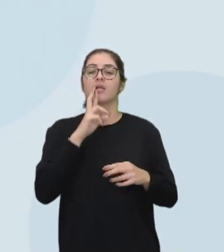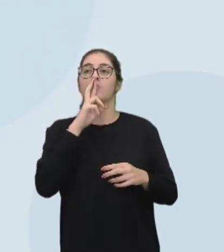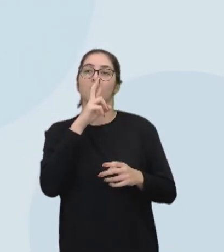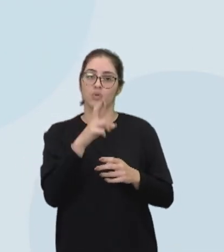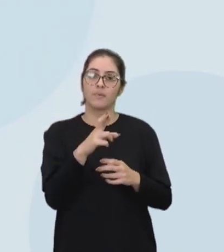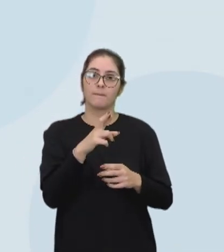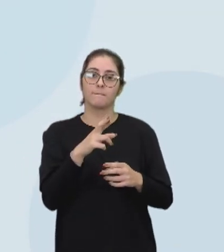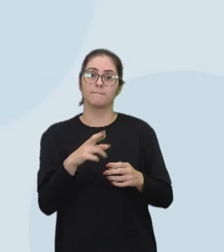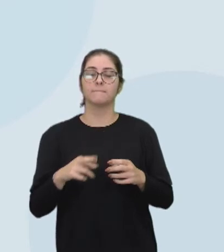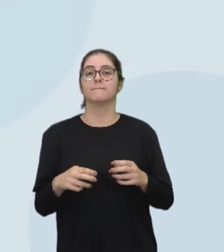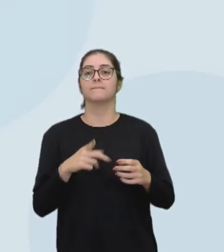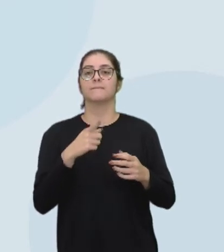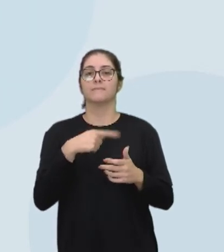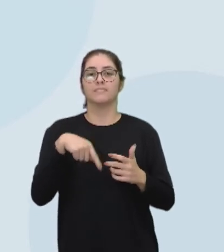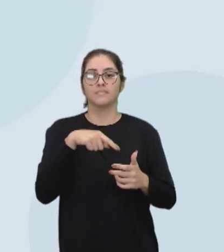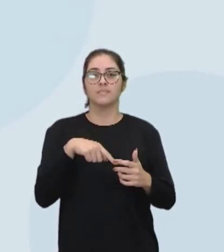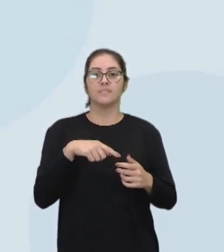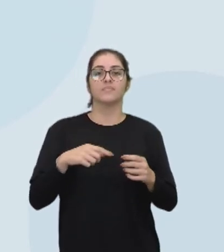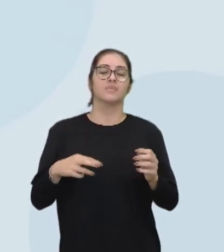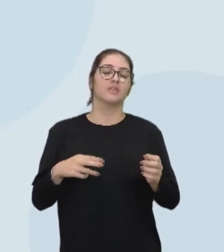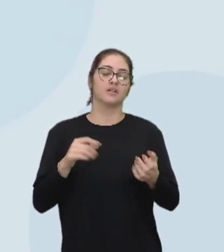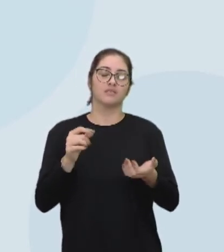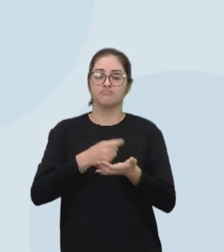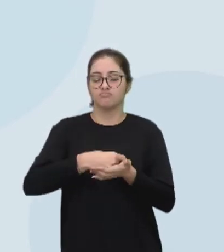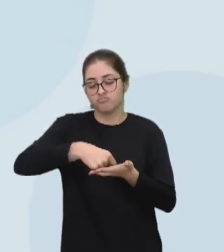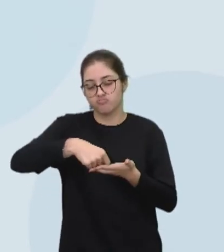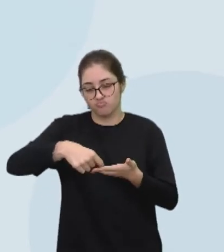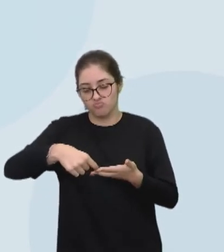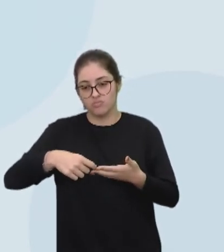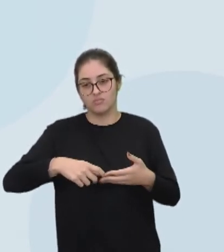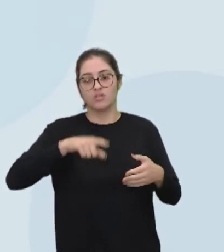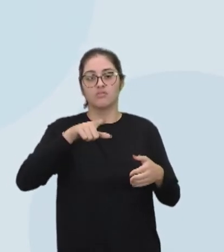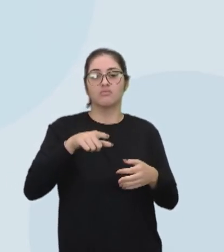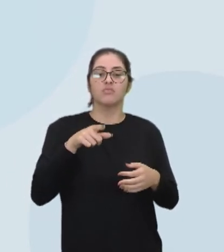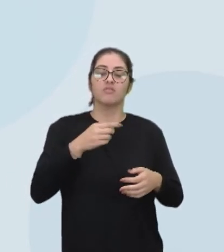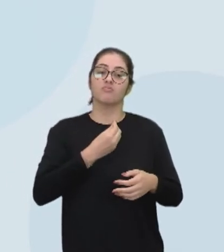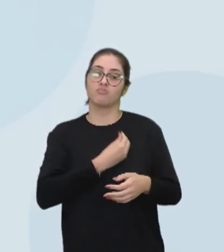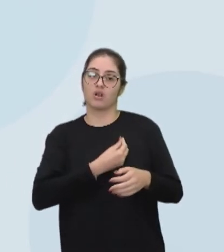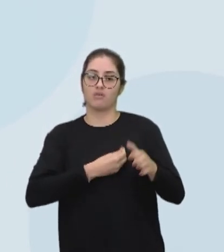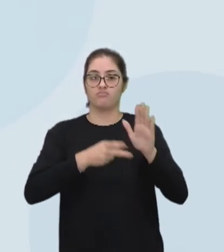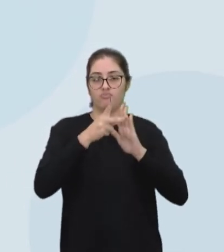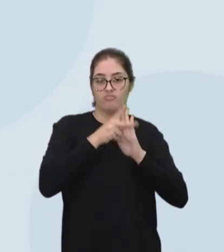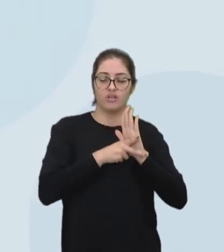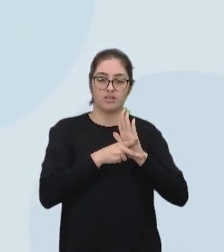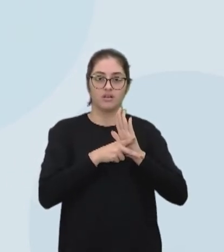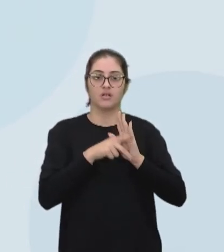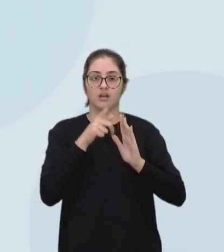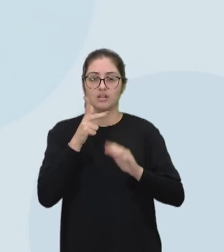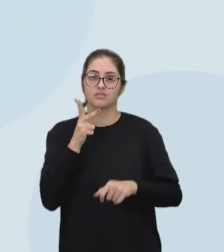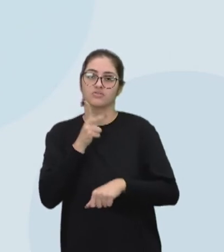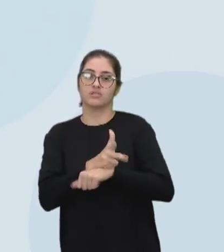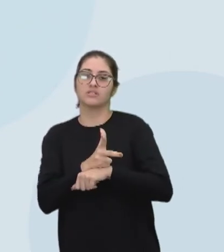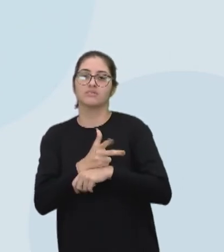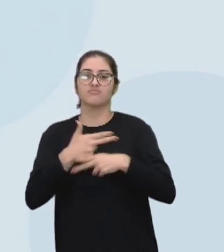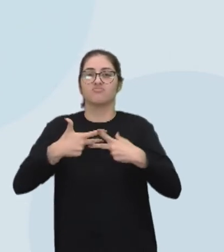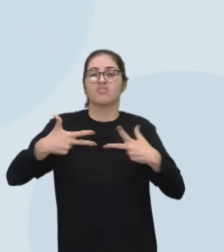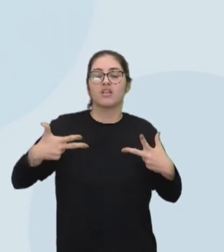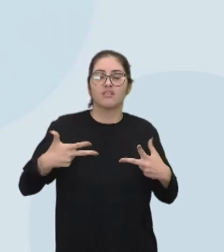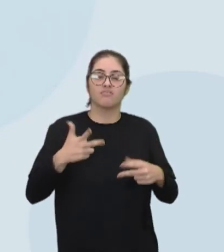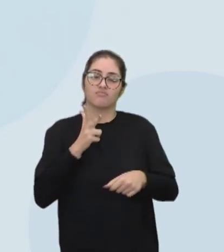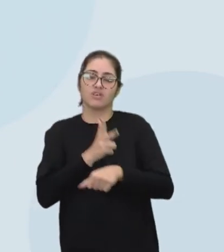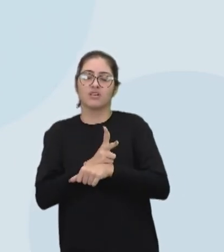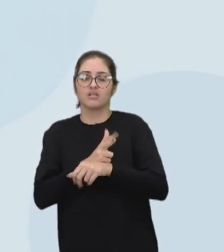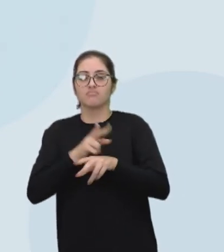perguntas norteadoras da aula, criando um produto de acordo com seu projeto de vida. Assista a vídeos que falem sobre leitura